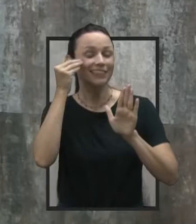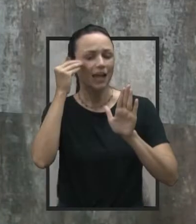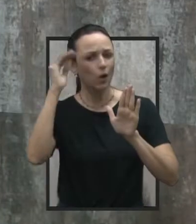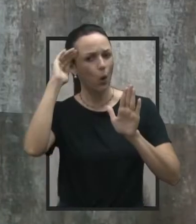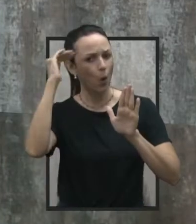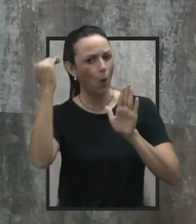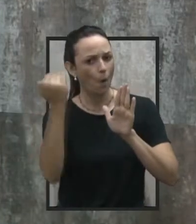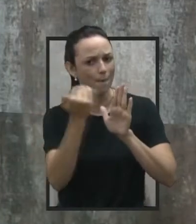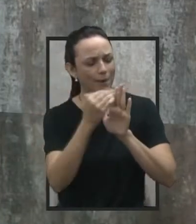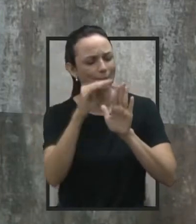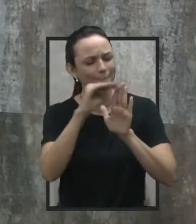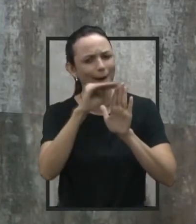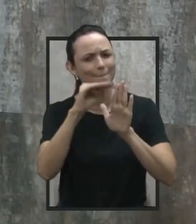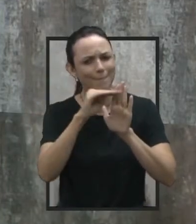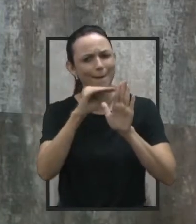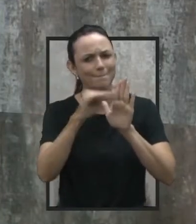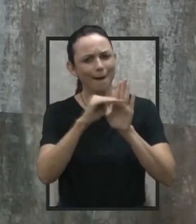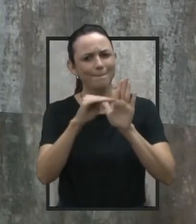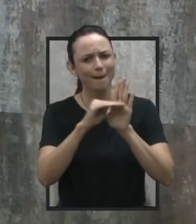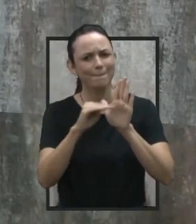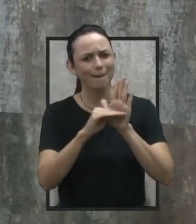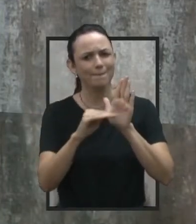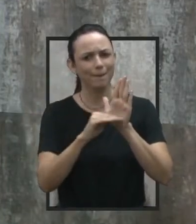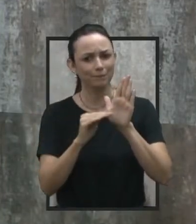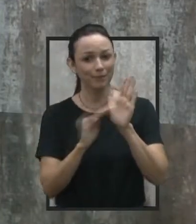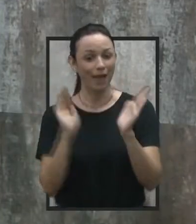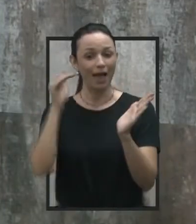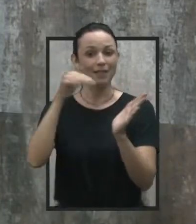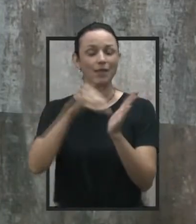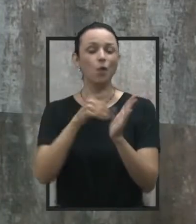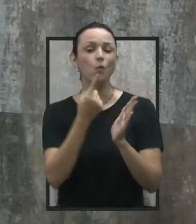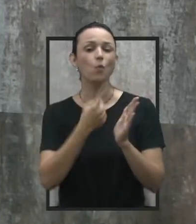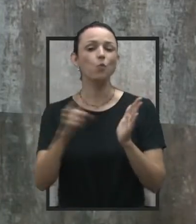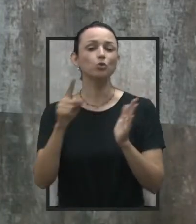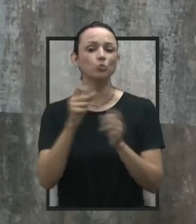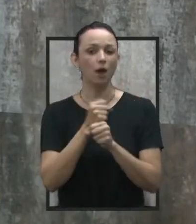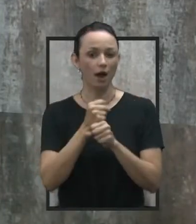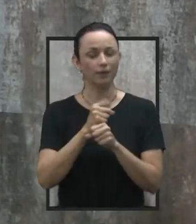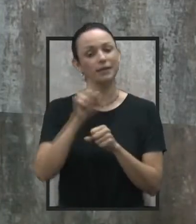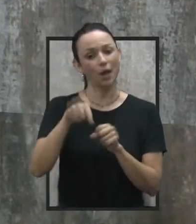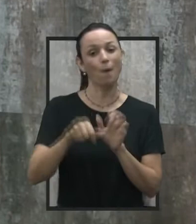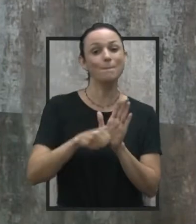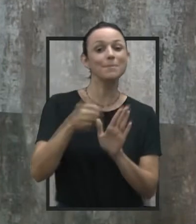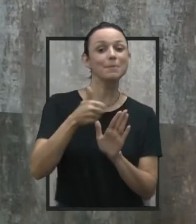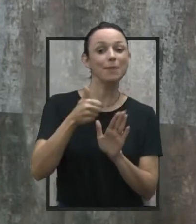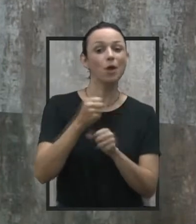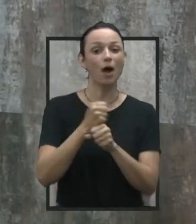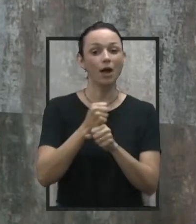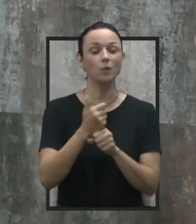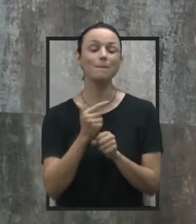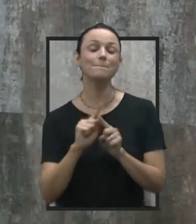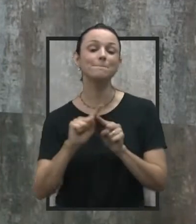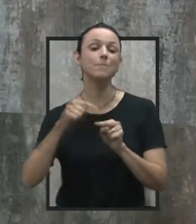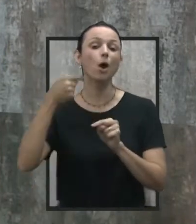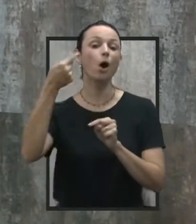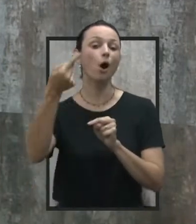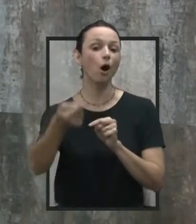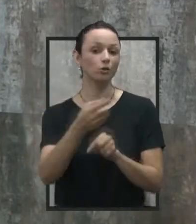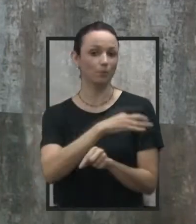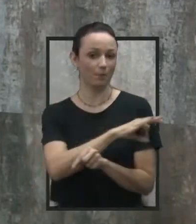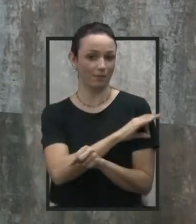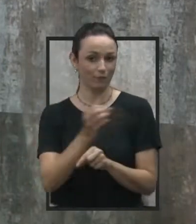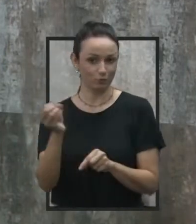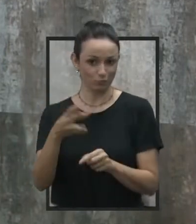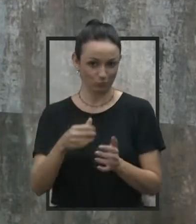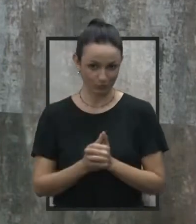cumprir todos esses itens de lista quando eu estiver lá no último ano, que já é inclusive o primeiro ano da gestão do próximo